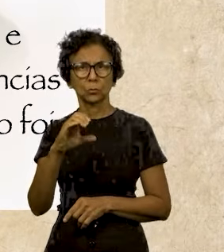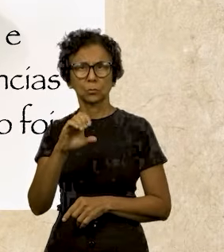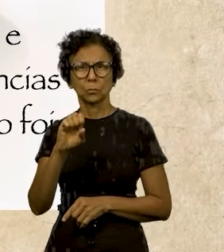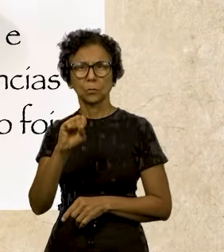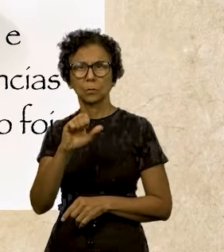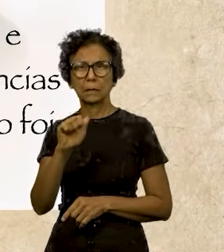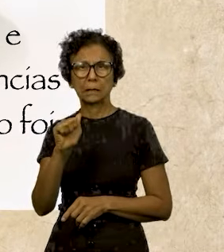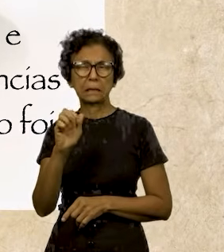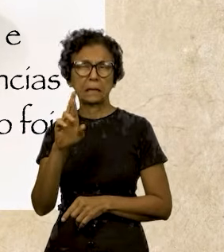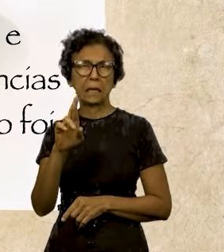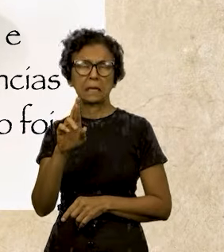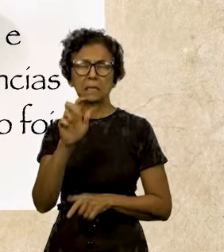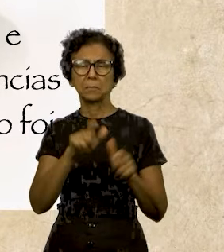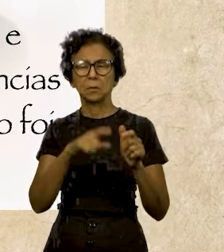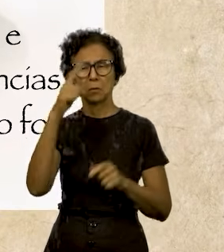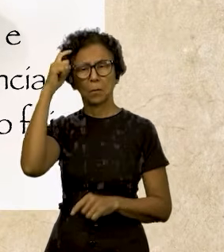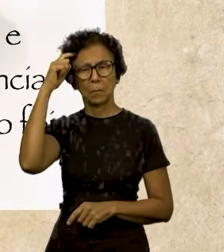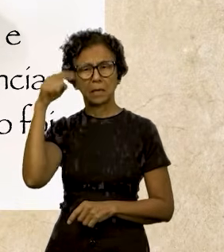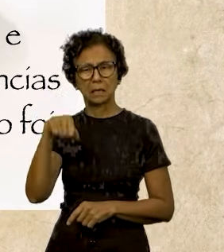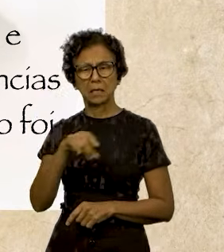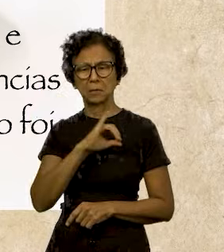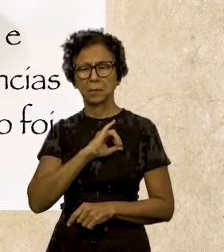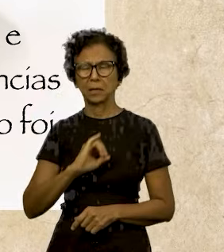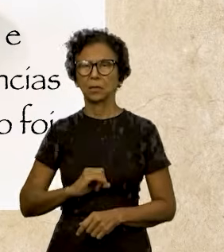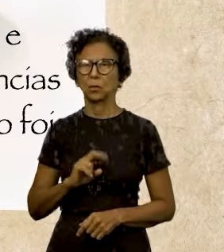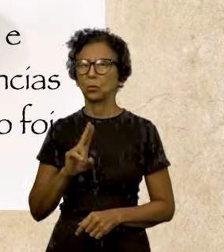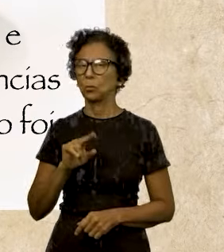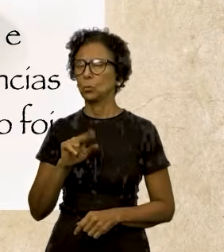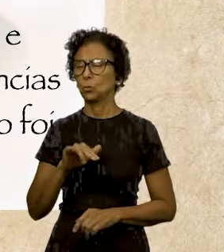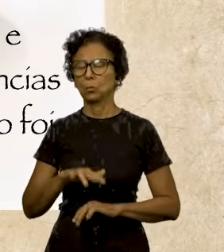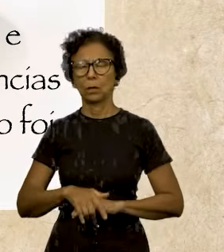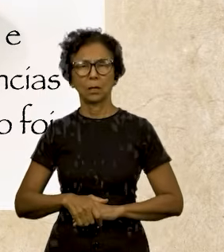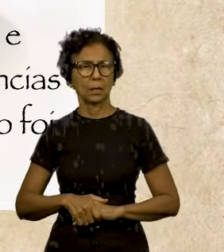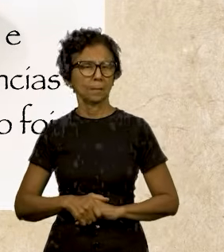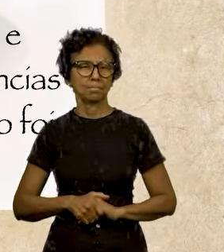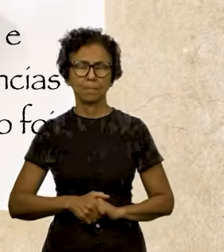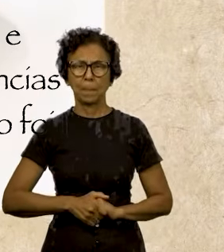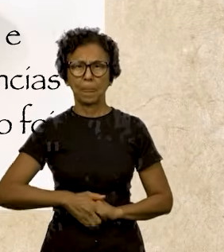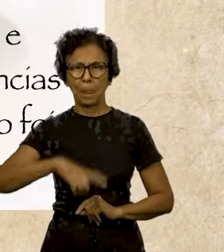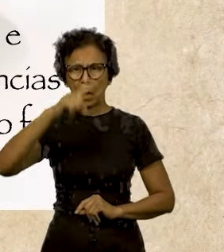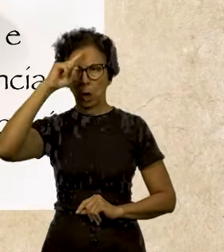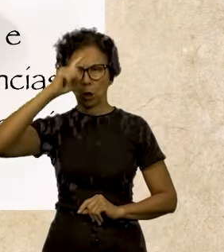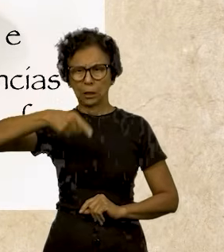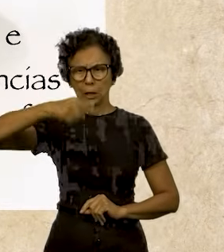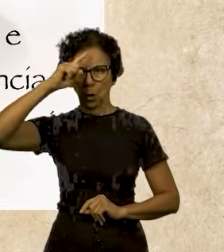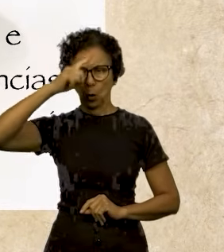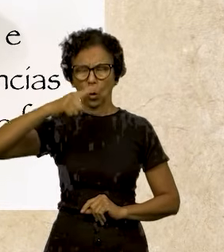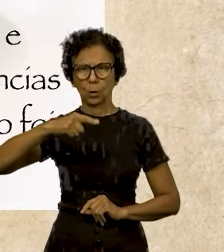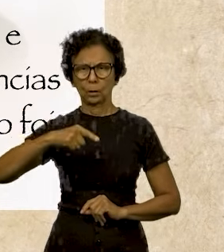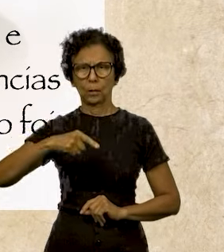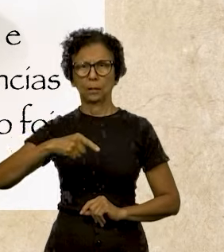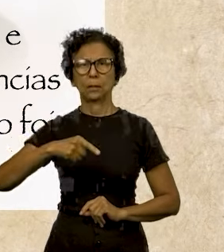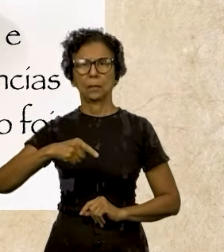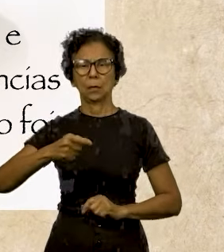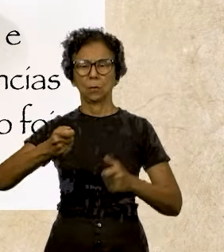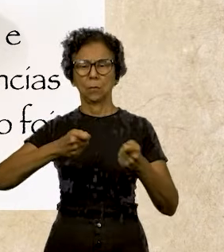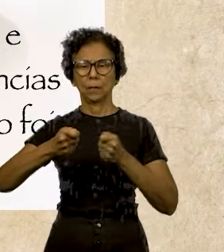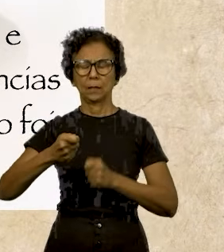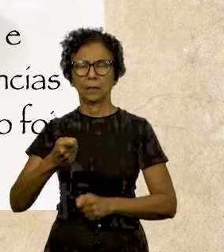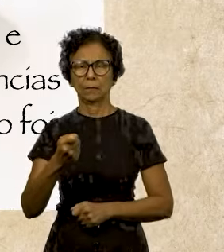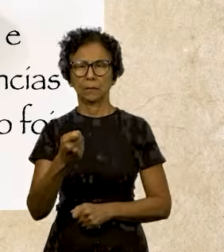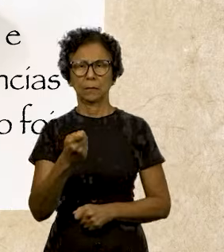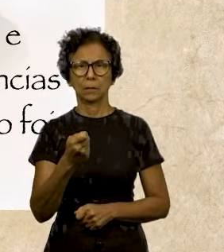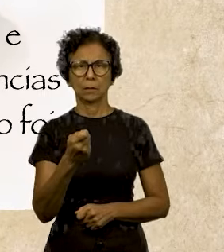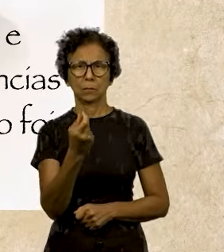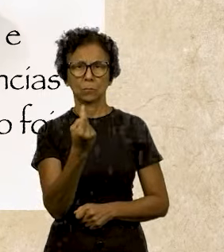Todos pensam que ele foi um imperador, mas Júlio César nunca foi imperador. Ele chegou a ser um ditador, né? Porque uma hora ele governou sozinho, mas ele não era